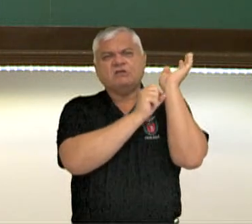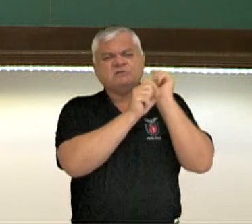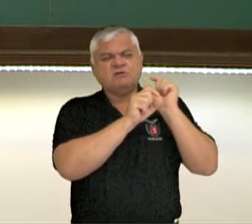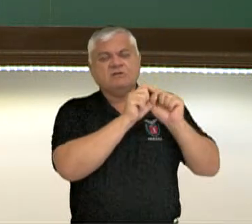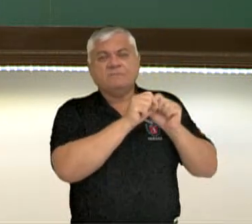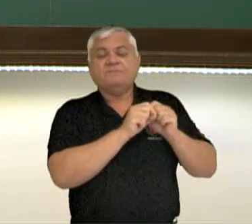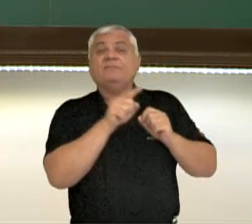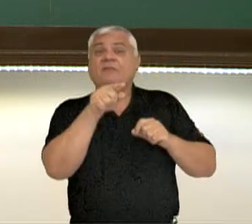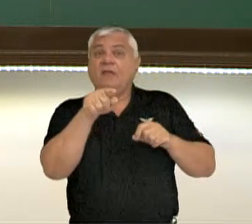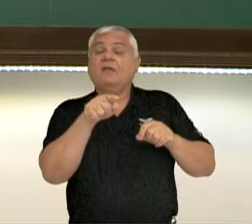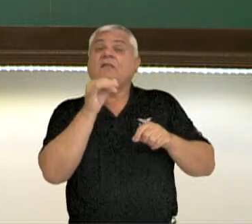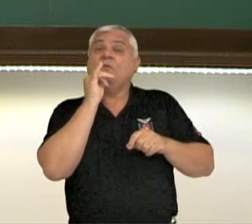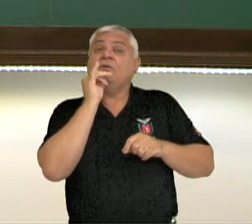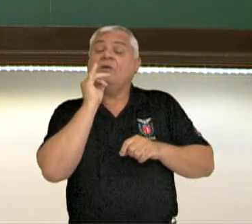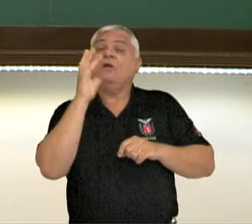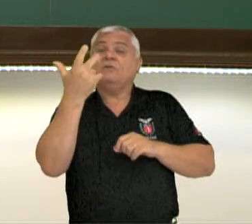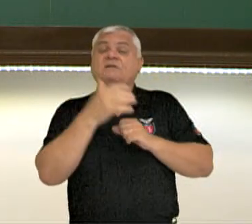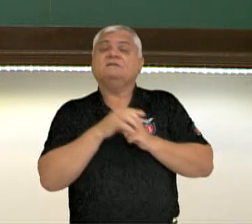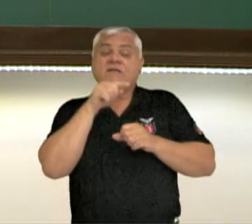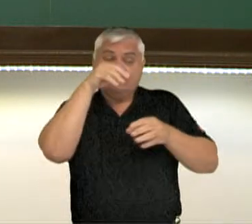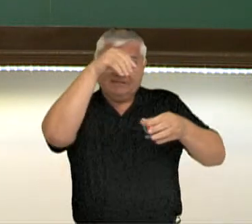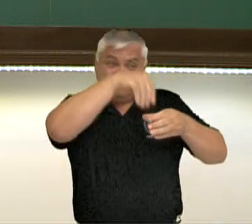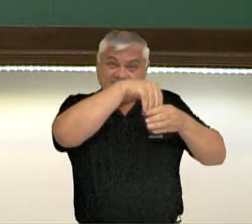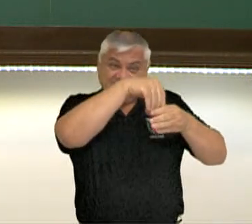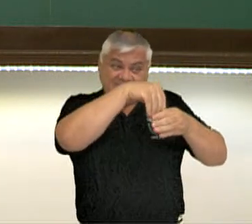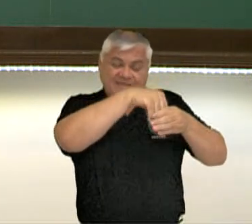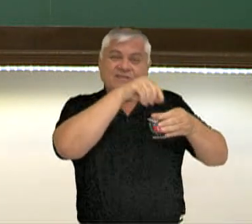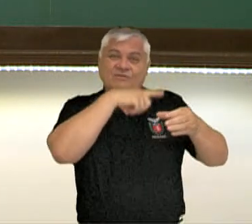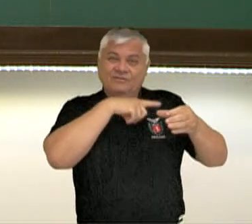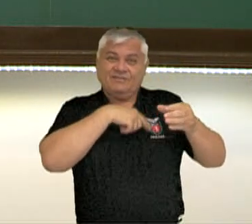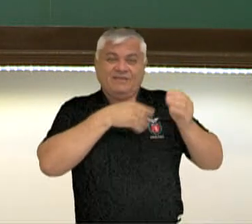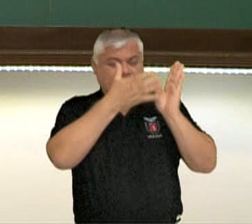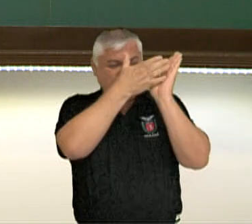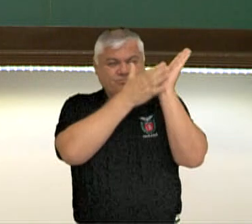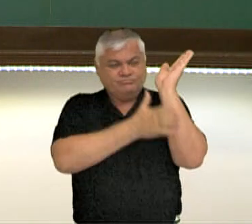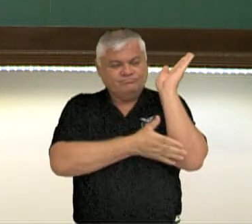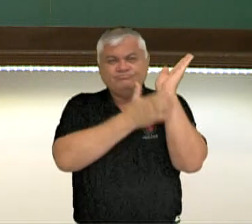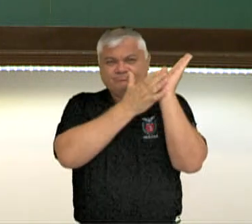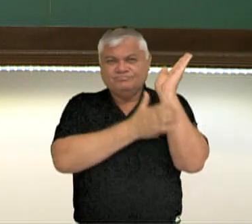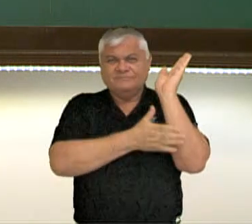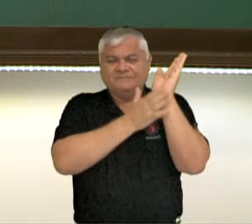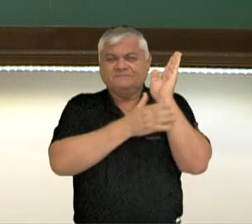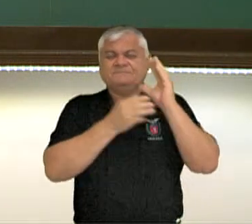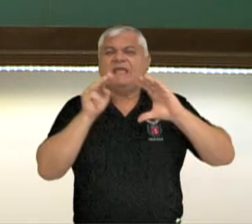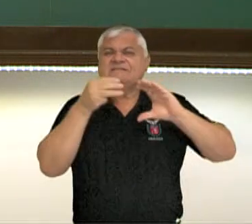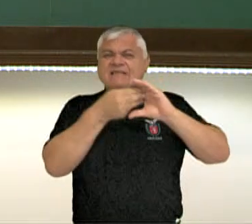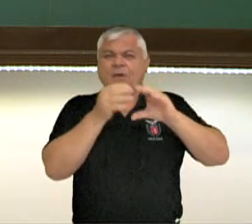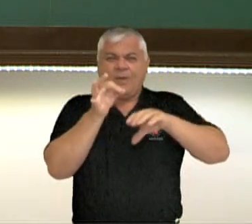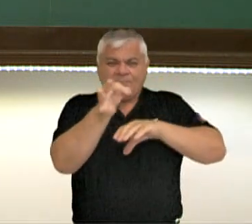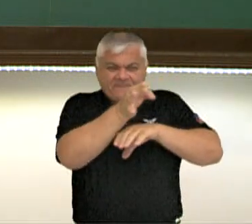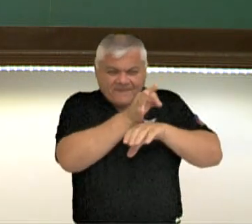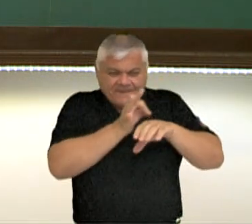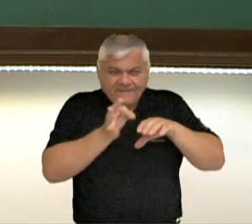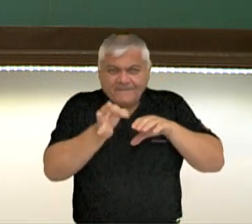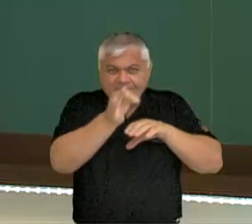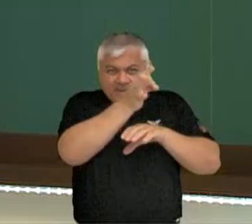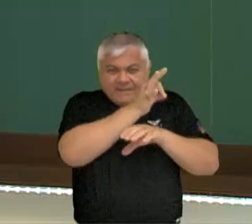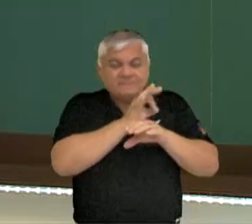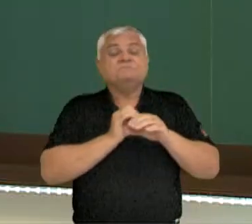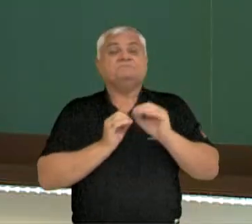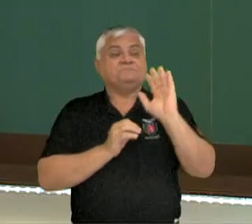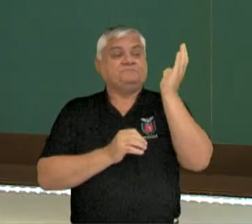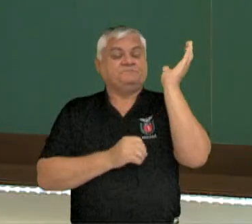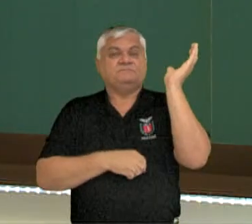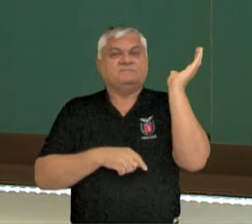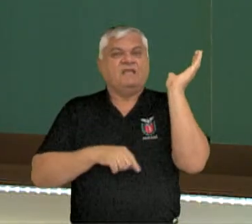que é o polissacarídeo, né, que forma a parede celular das células vegetais. Porém, o cupim, assim como